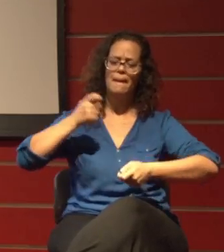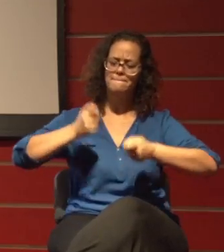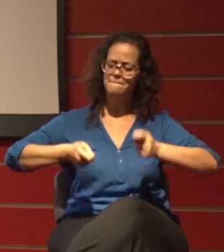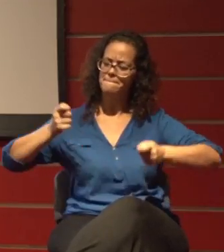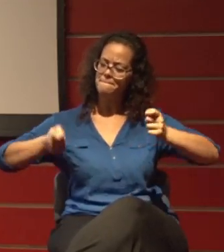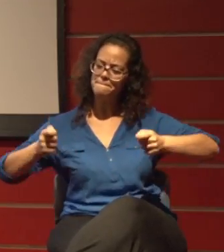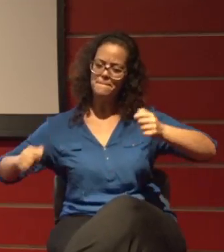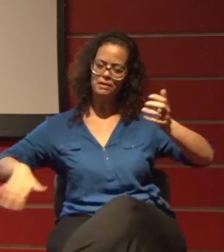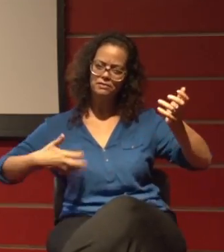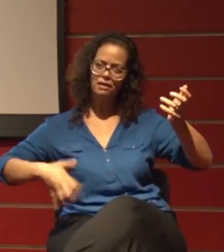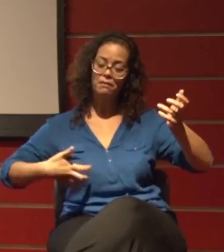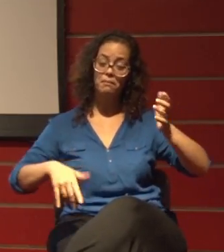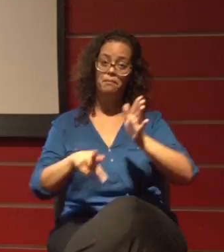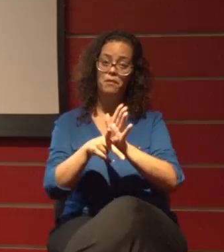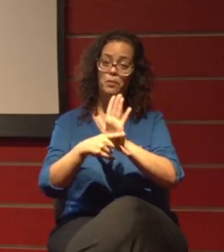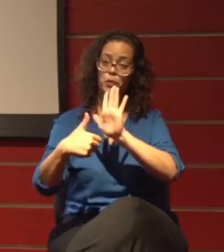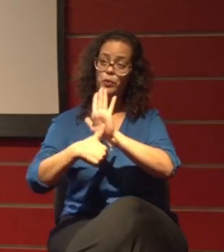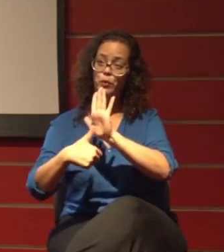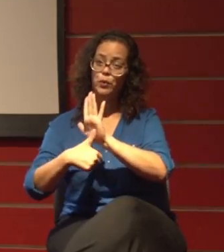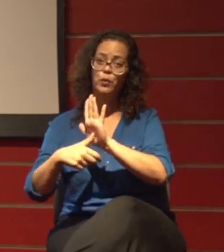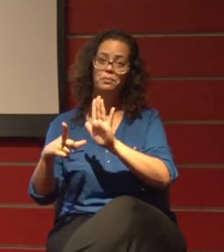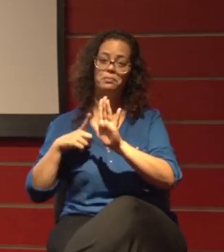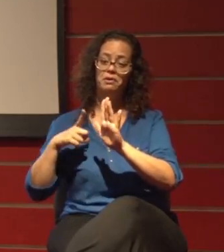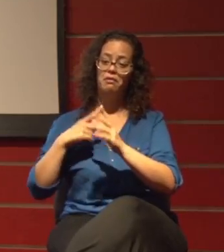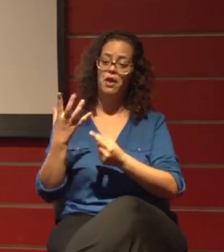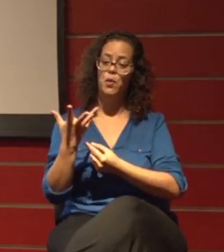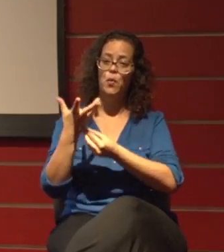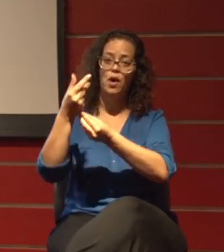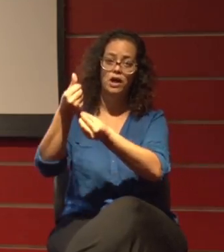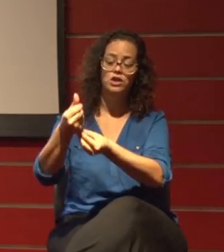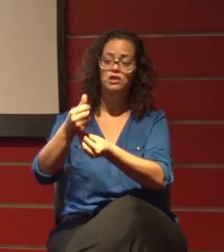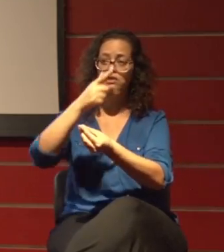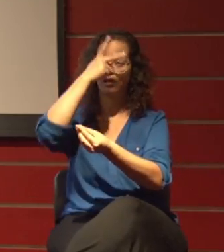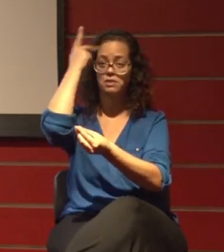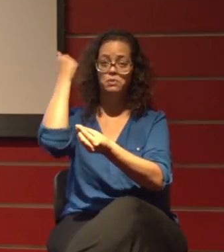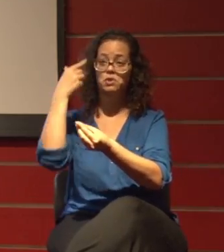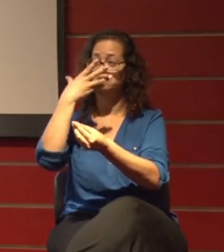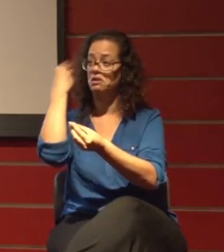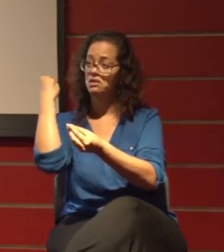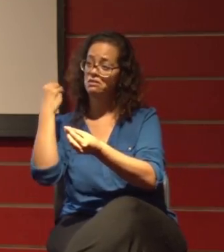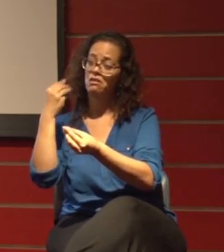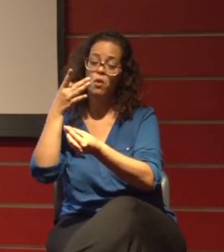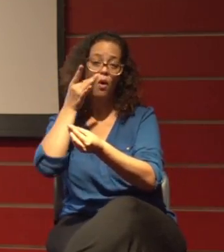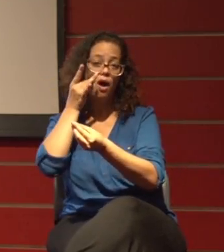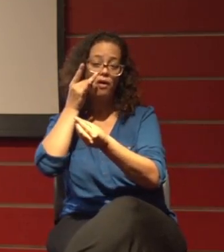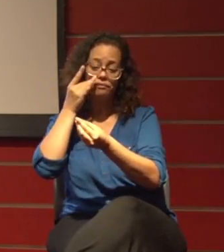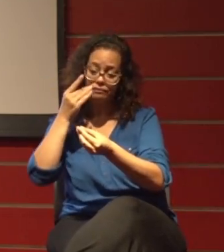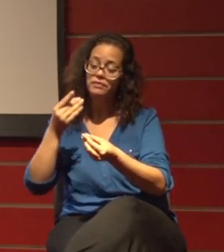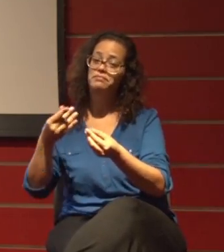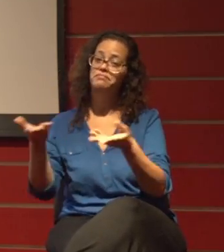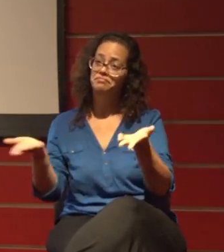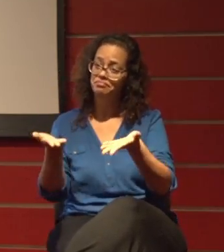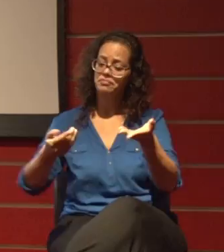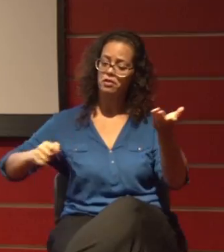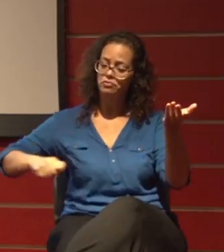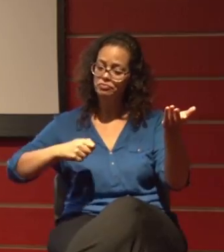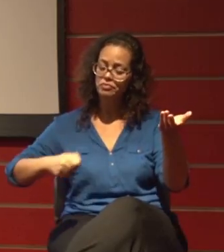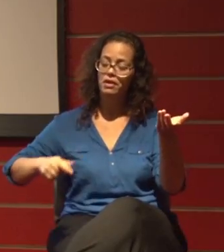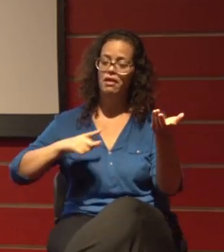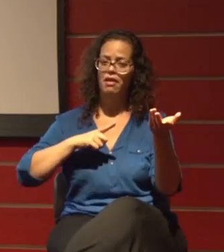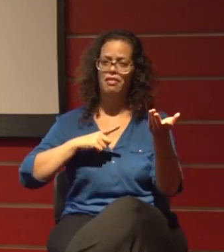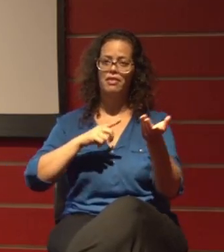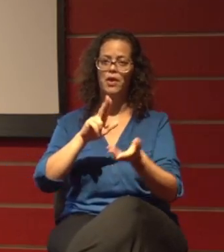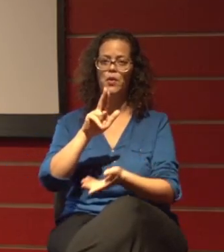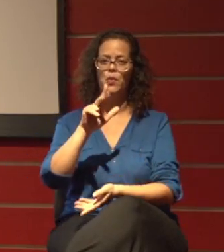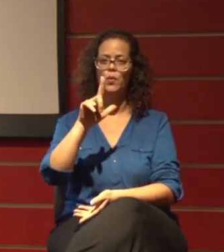São bandas né trazem os artistas que estavam aí no esquecimento para tocar ao vivo né tentão earin And Fire Tem uma